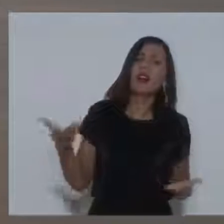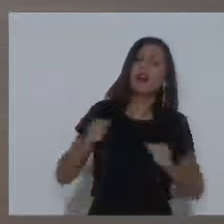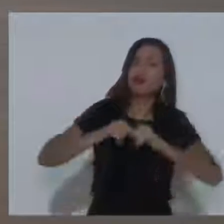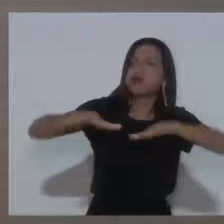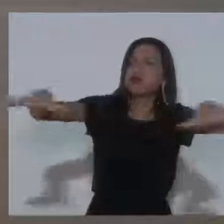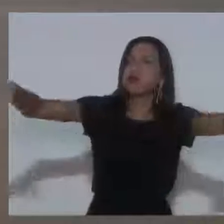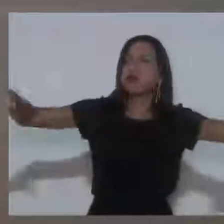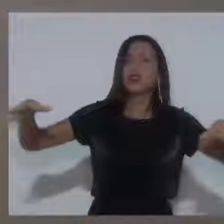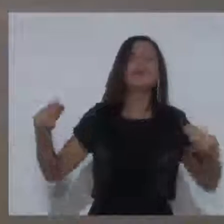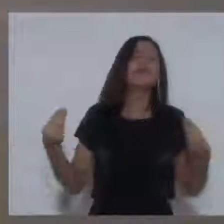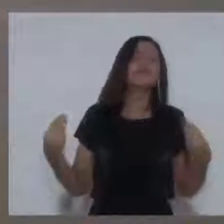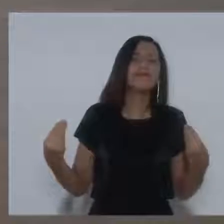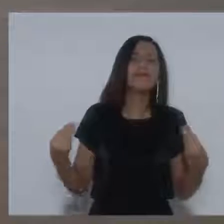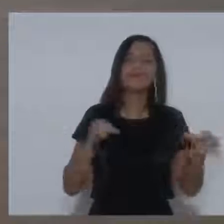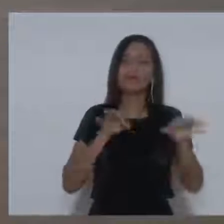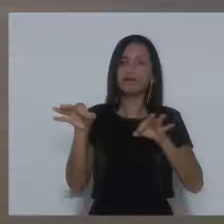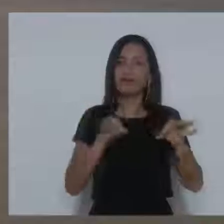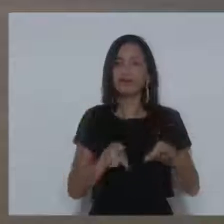diretor vai nos dizer.